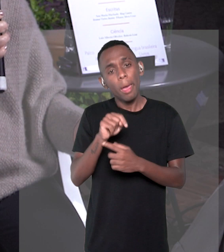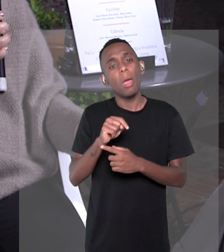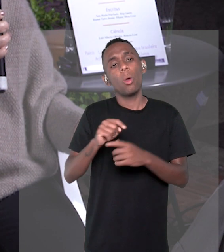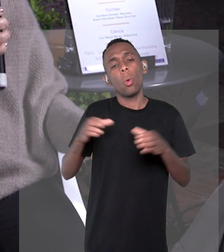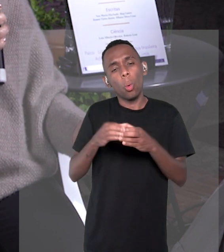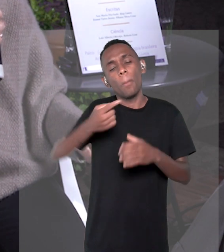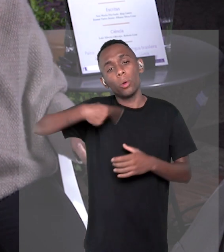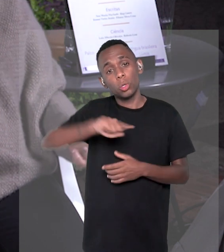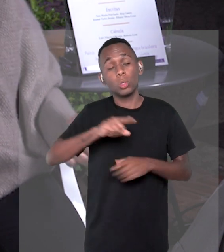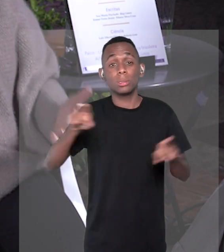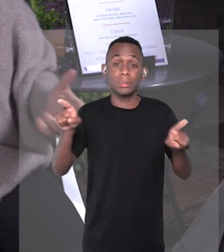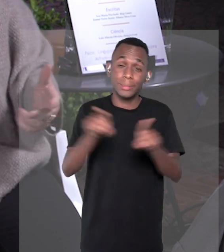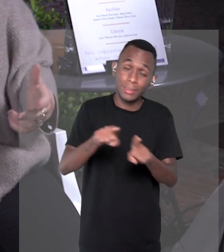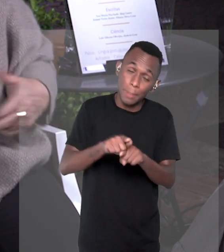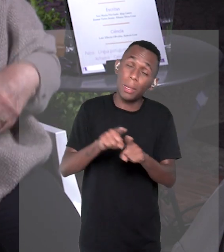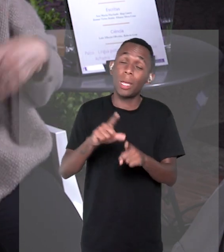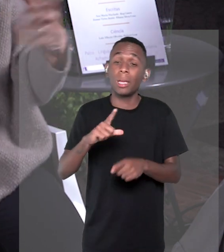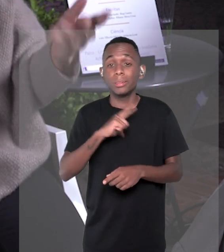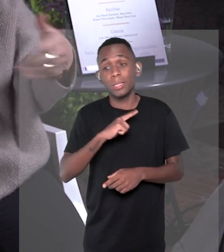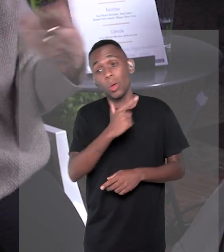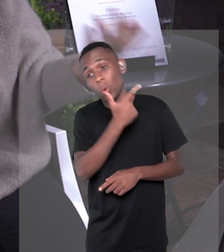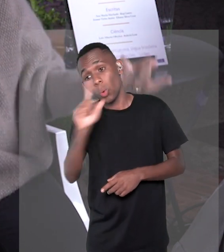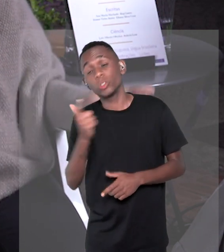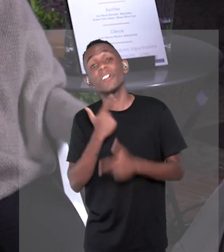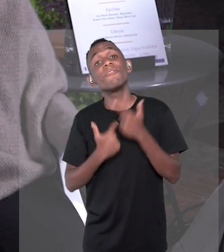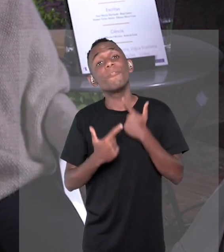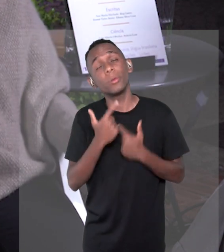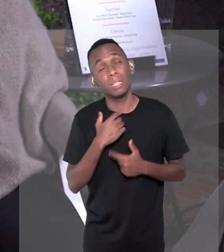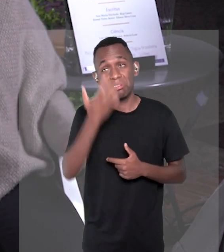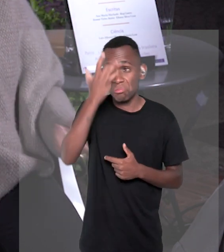é? Ela não quer ser uma revista